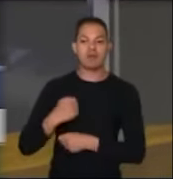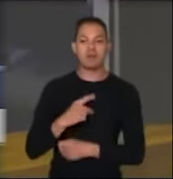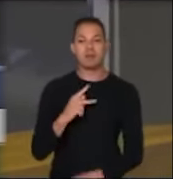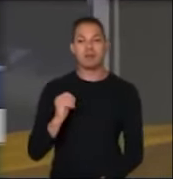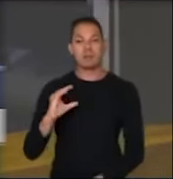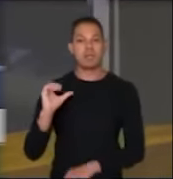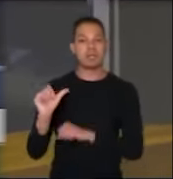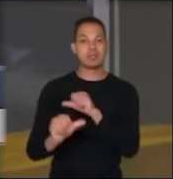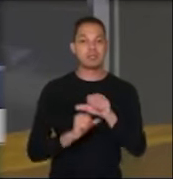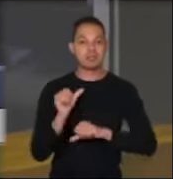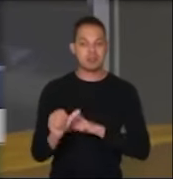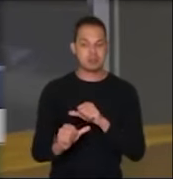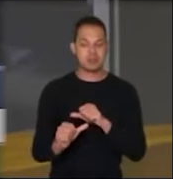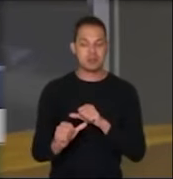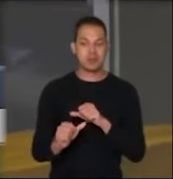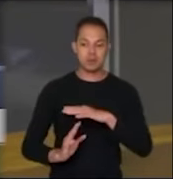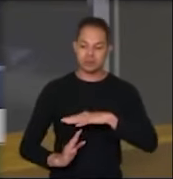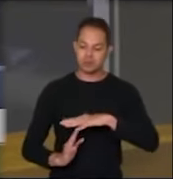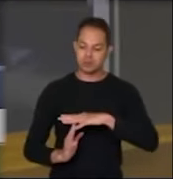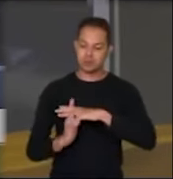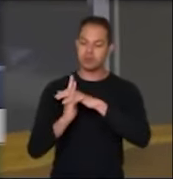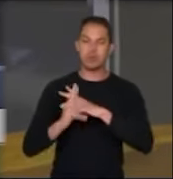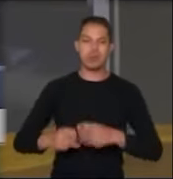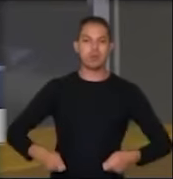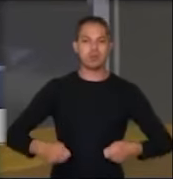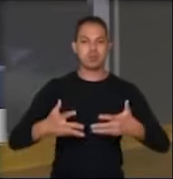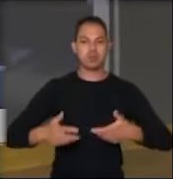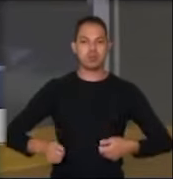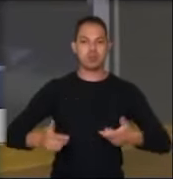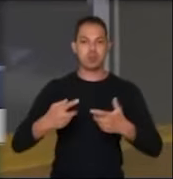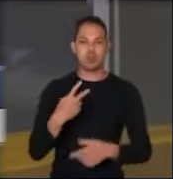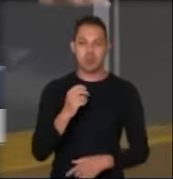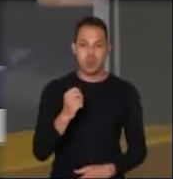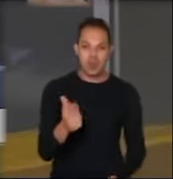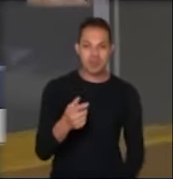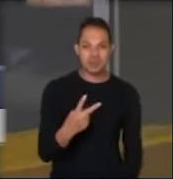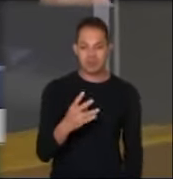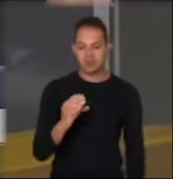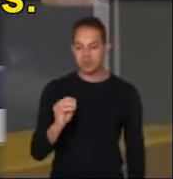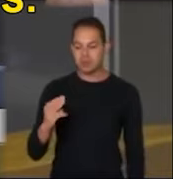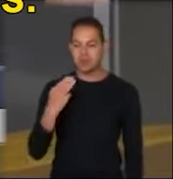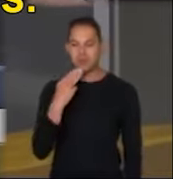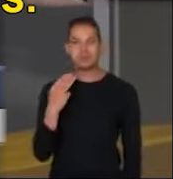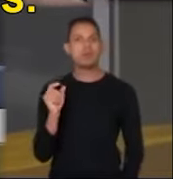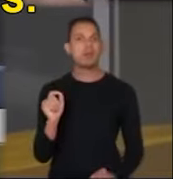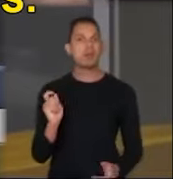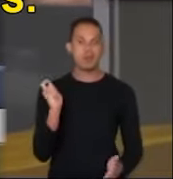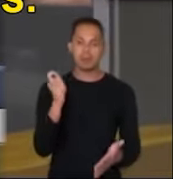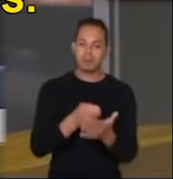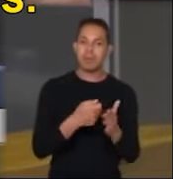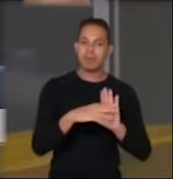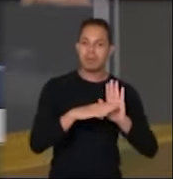transição, furando o teto de gastos em quase em 200 bilhões para supostamente pagar esses programas